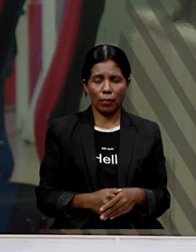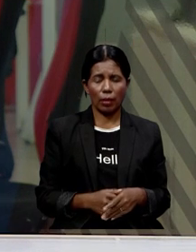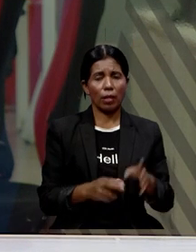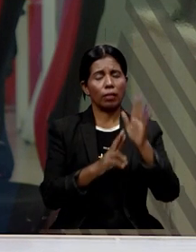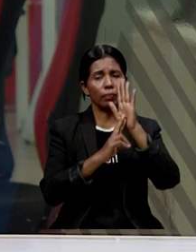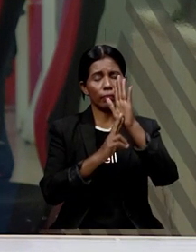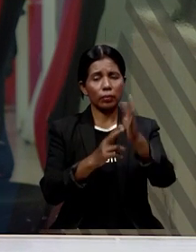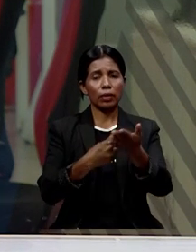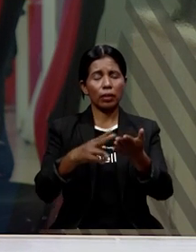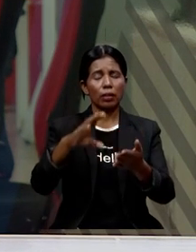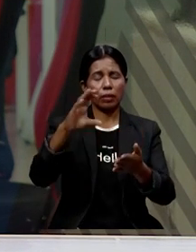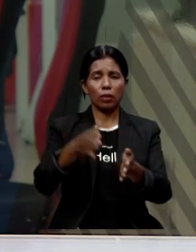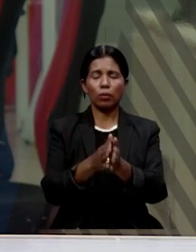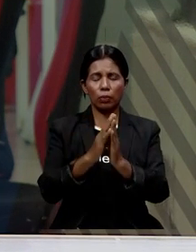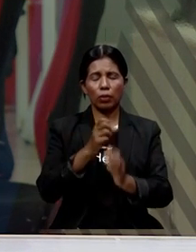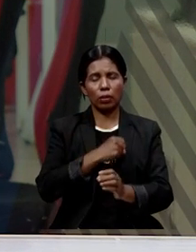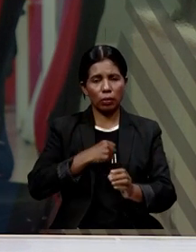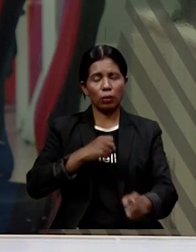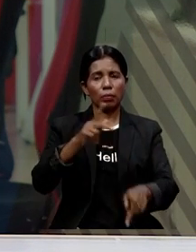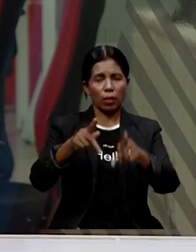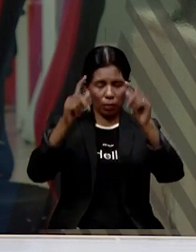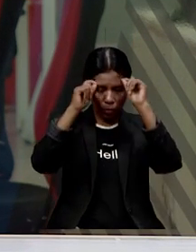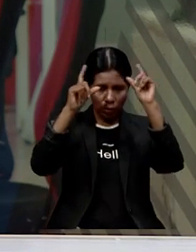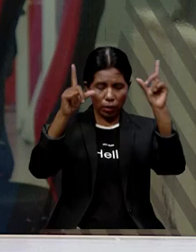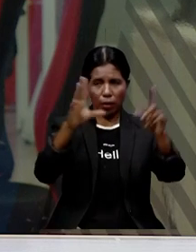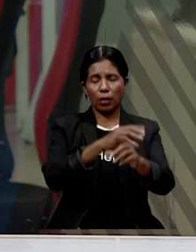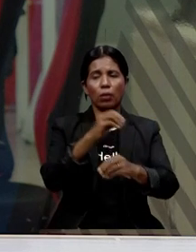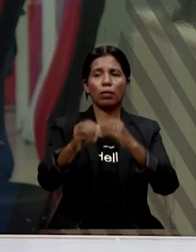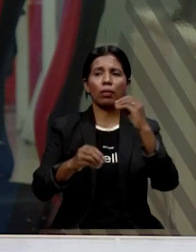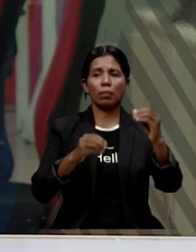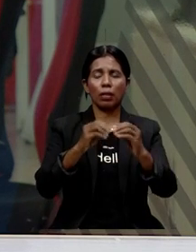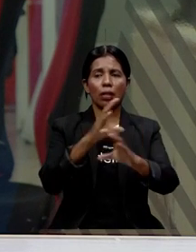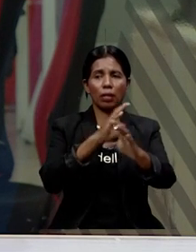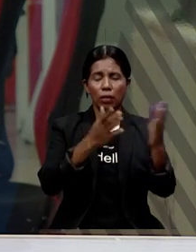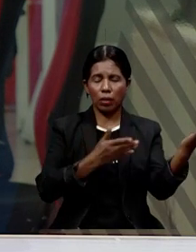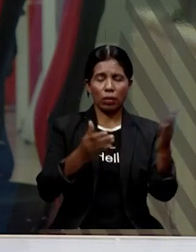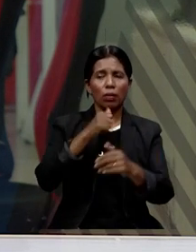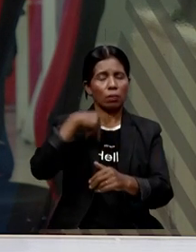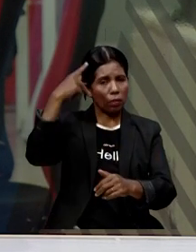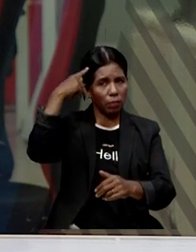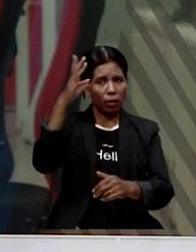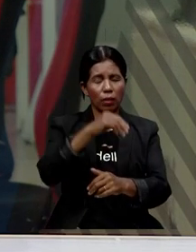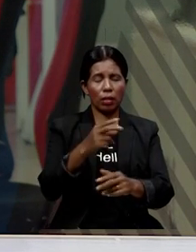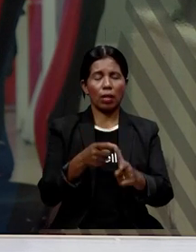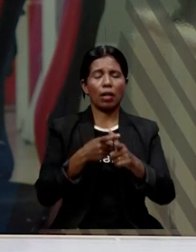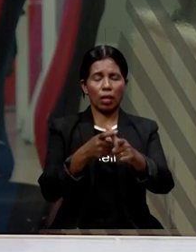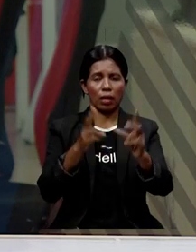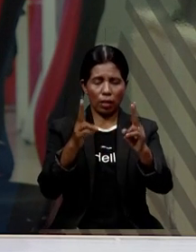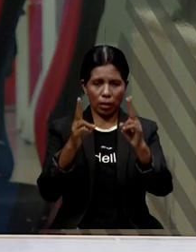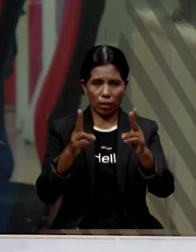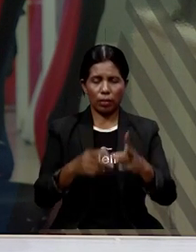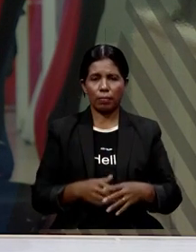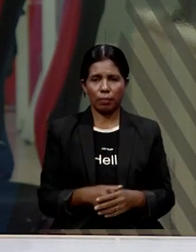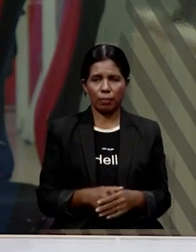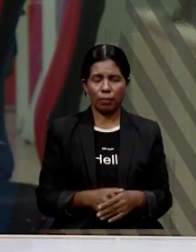Representante de Santa Sé, o seu desculpa, Basrani Católica Timor-Leste, relaciona o carreta na Betula Papa Francisco, Halaiho, Velocidade,